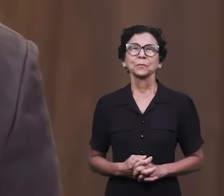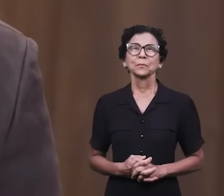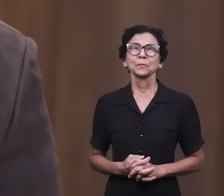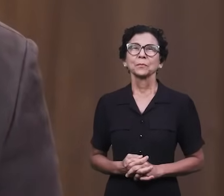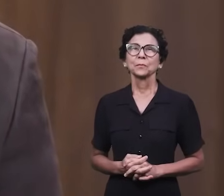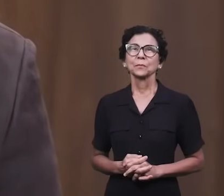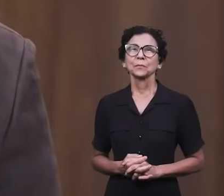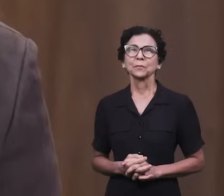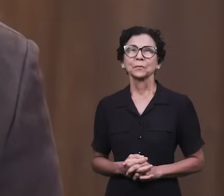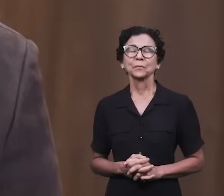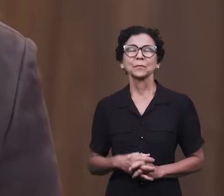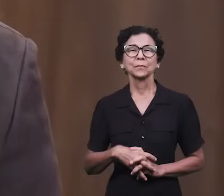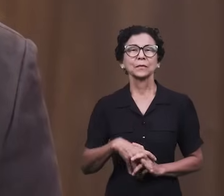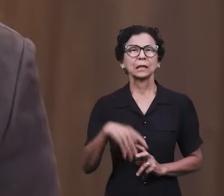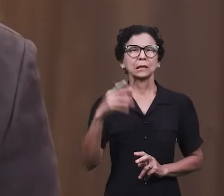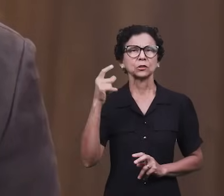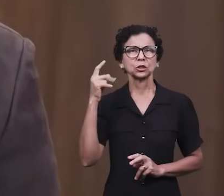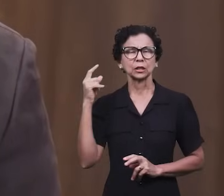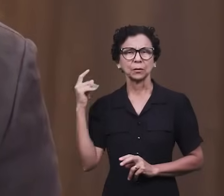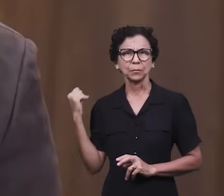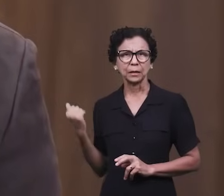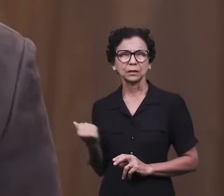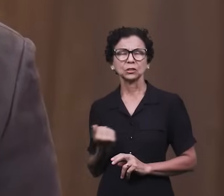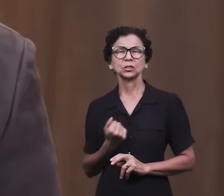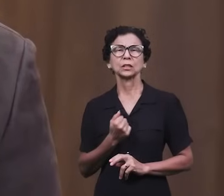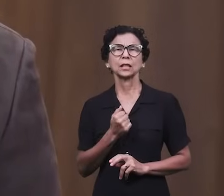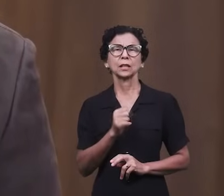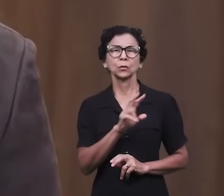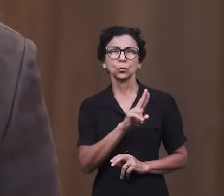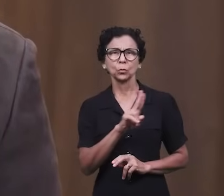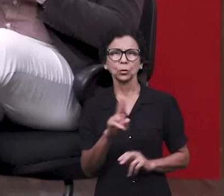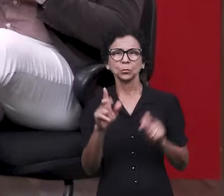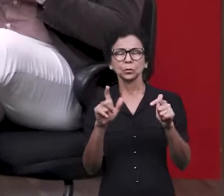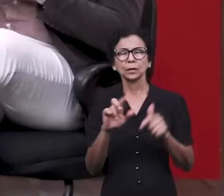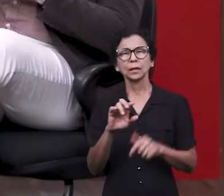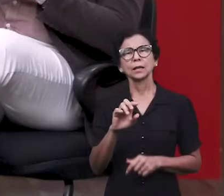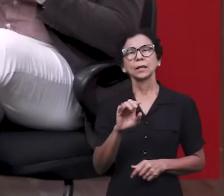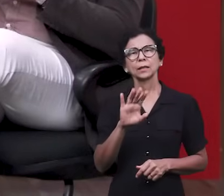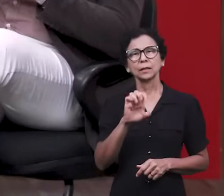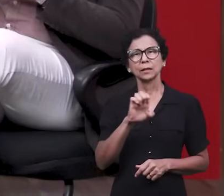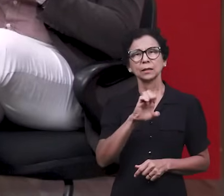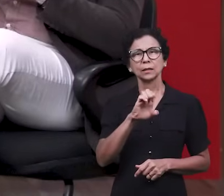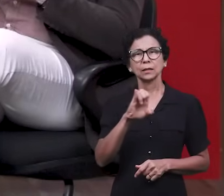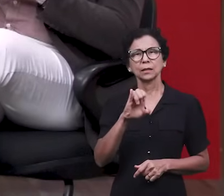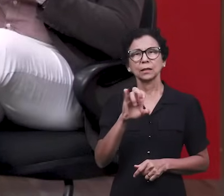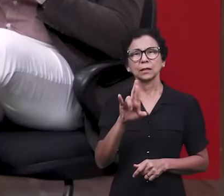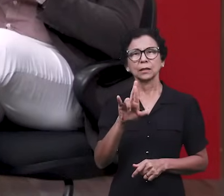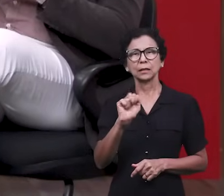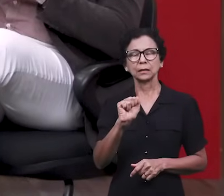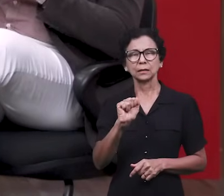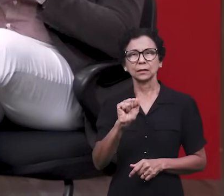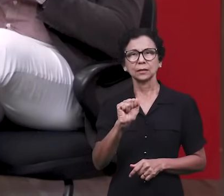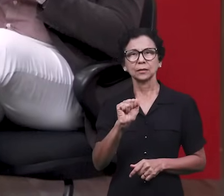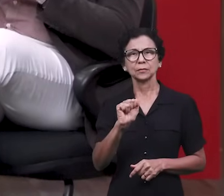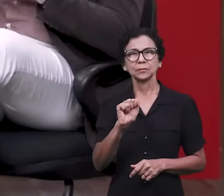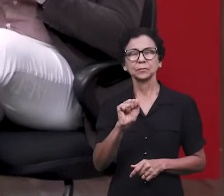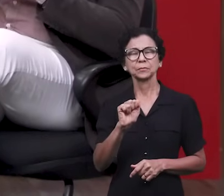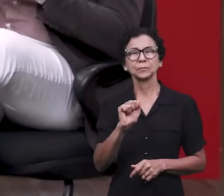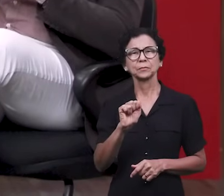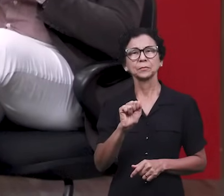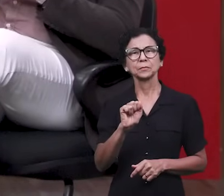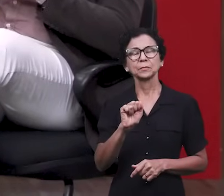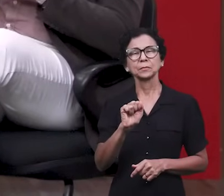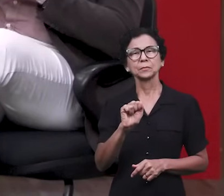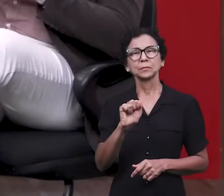como Eira de Araúna, muitos anos depois. Exatamente. Bom, nós vamos entrar